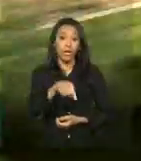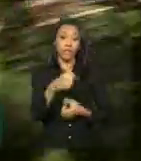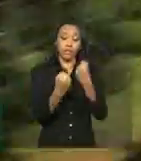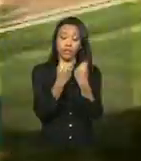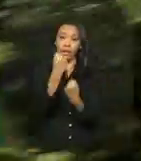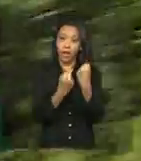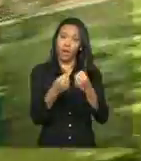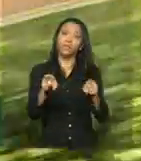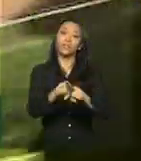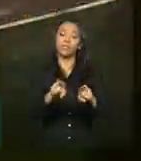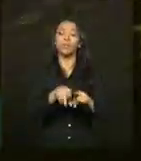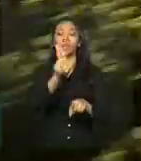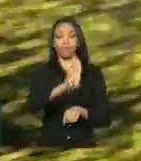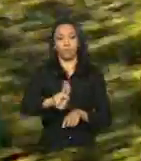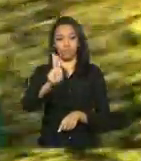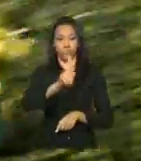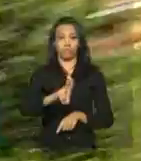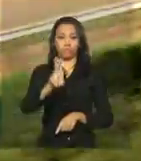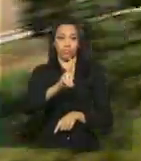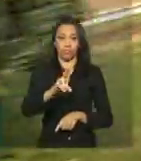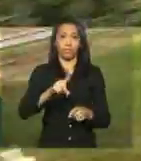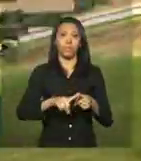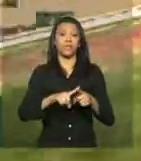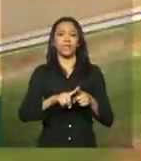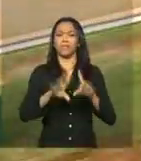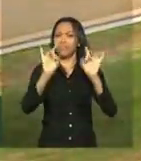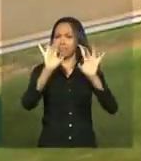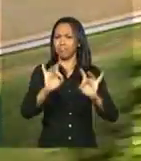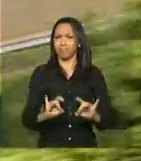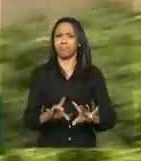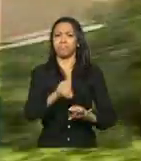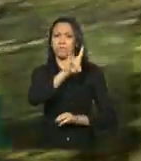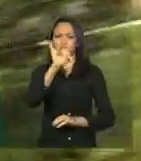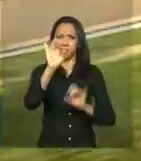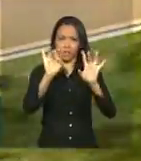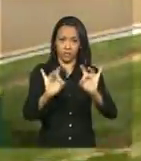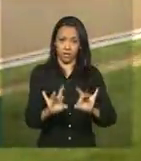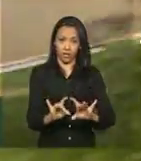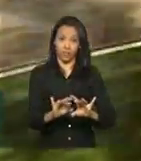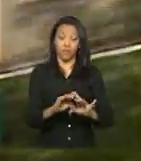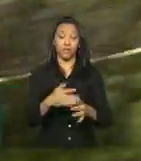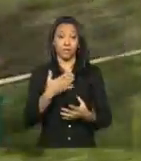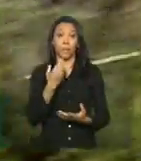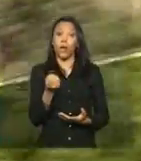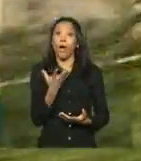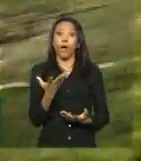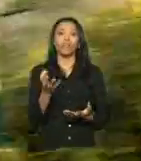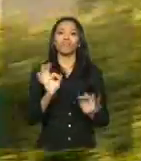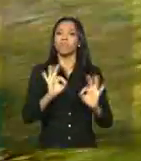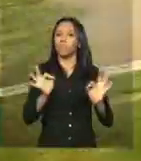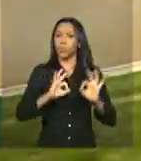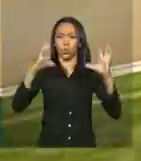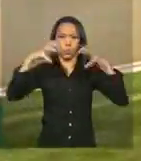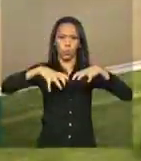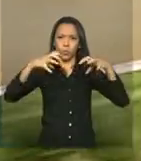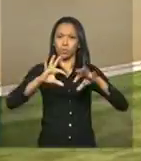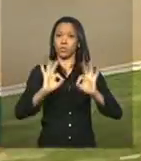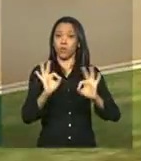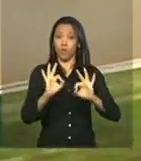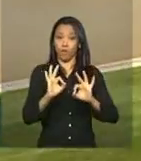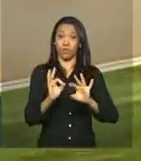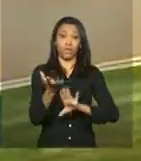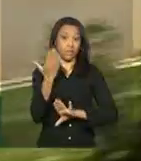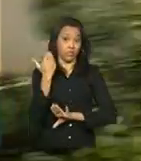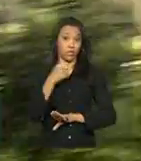em visitas de chefe de Estado, ocasiões especiais. Ainda bem que não chove, né, Luciano? Diferentemente da posse